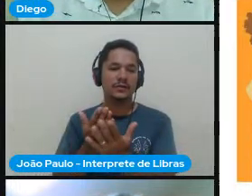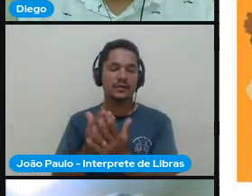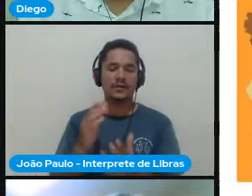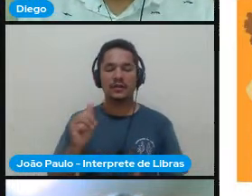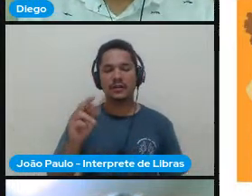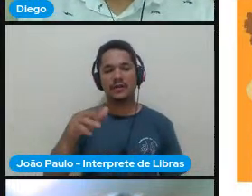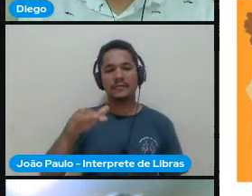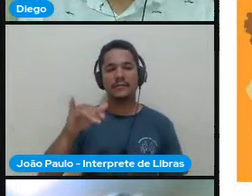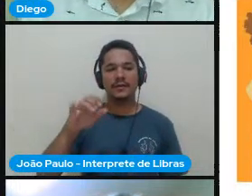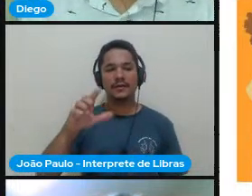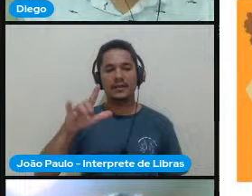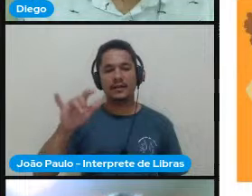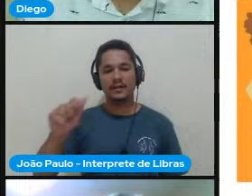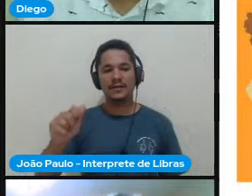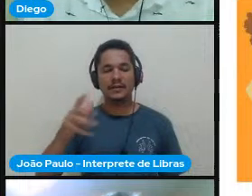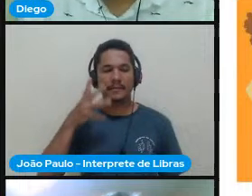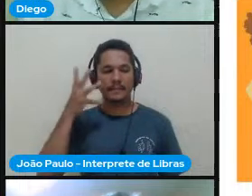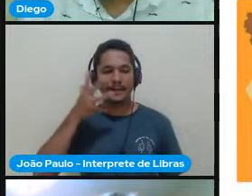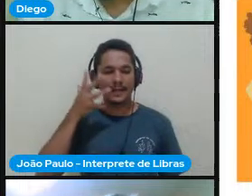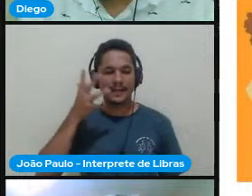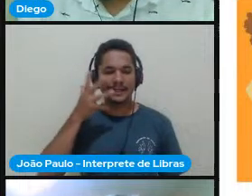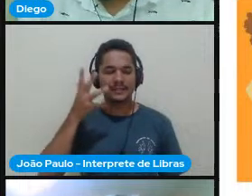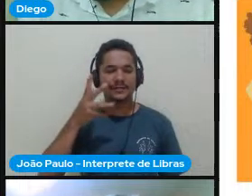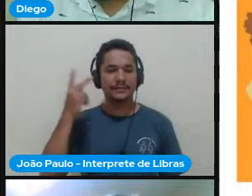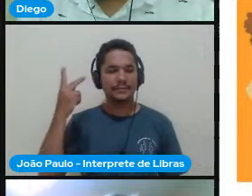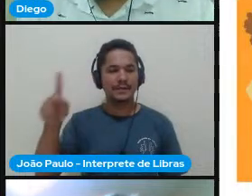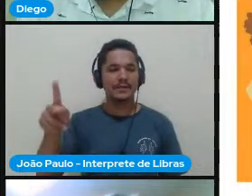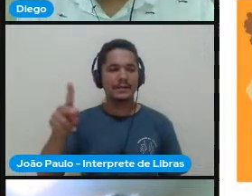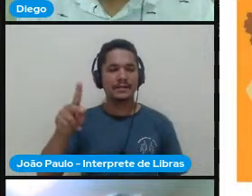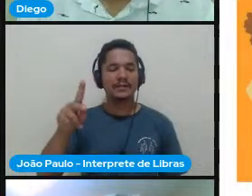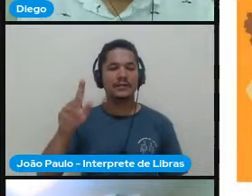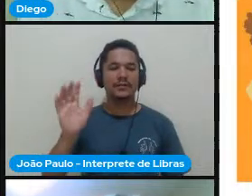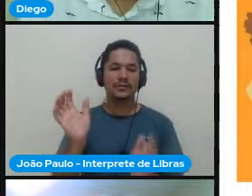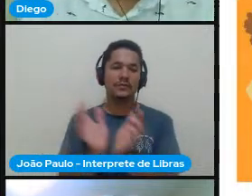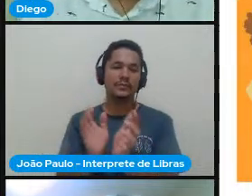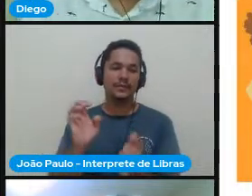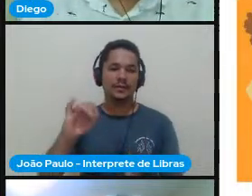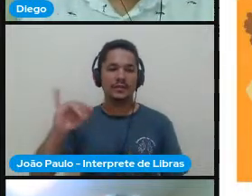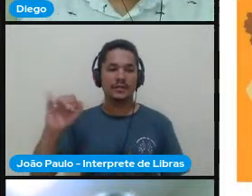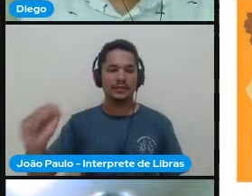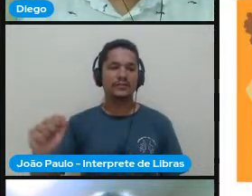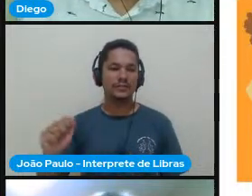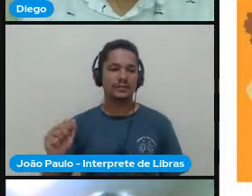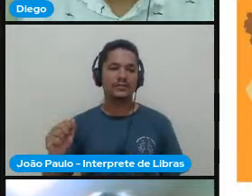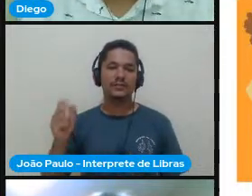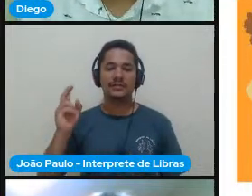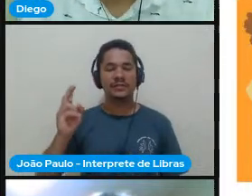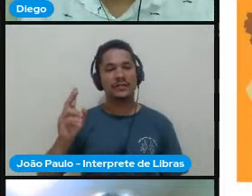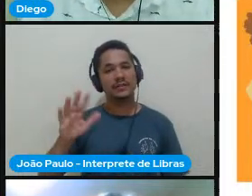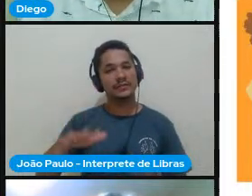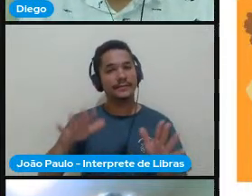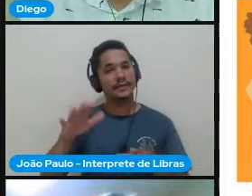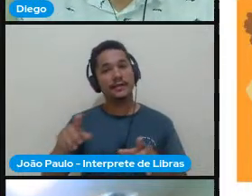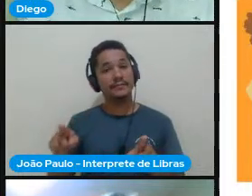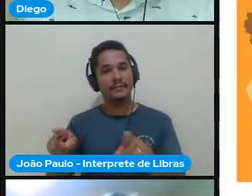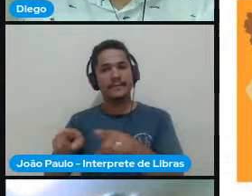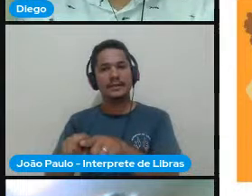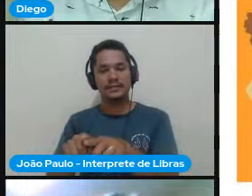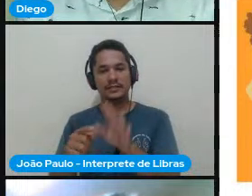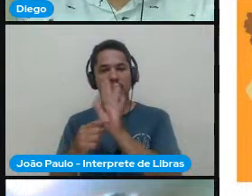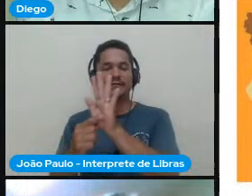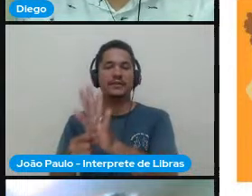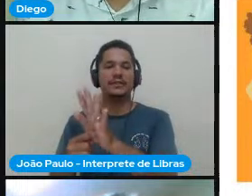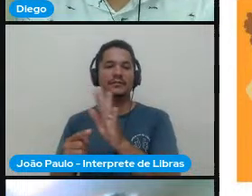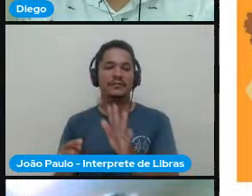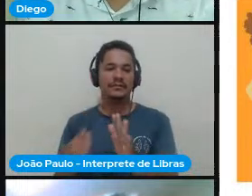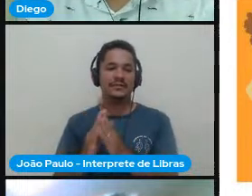com as palestras e cursos para as turmas da EJA. Geralmente, nossas ofertas acontecem nos parceiros, tá? As escolas,